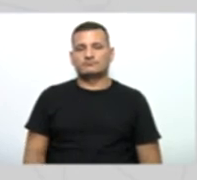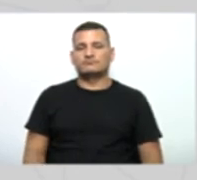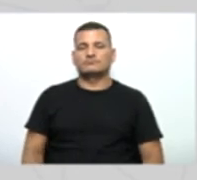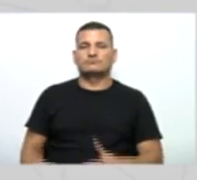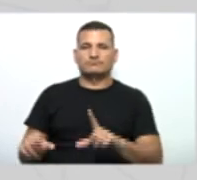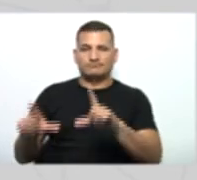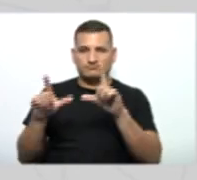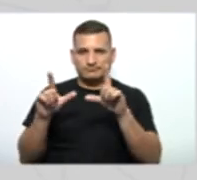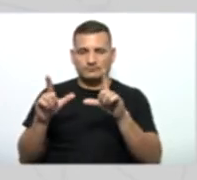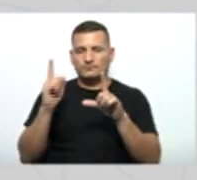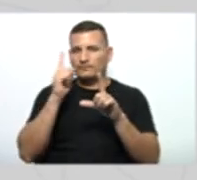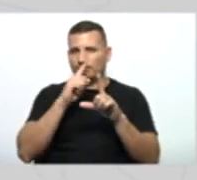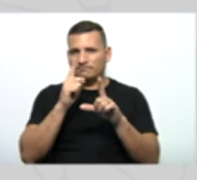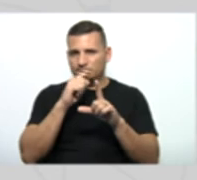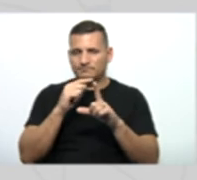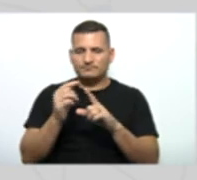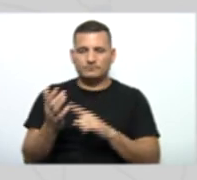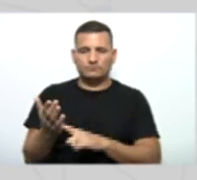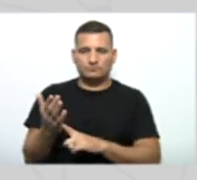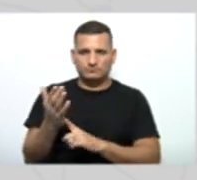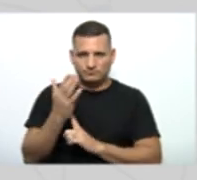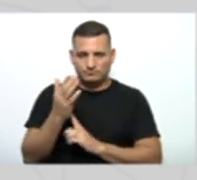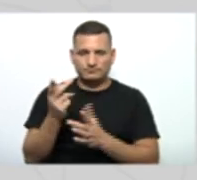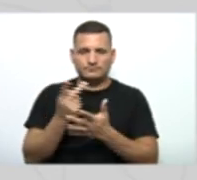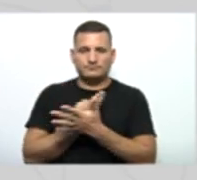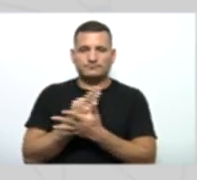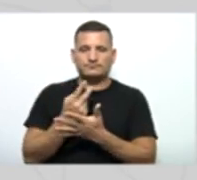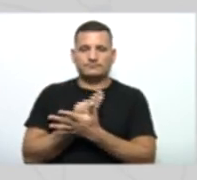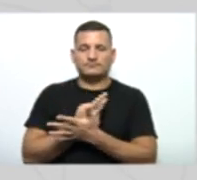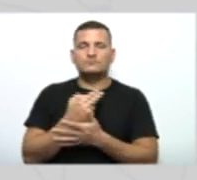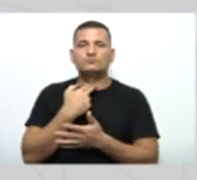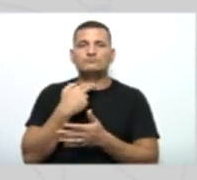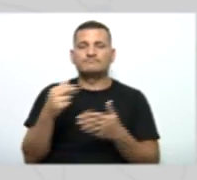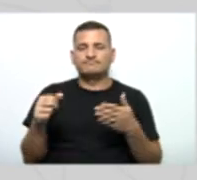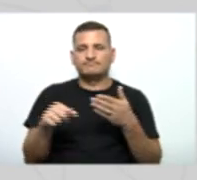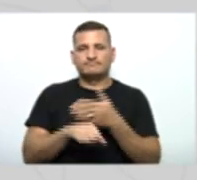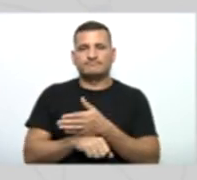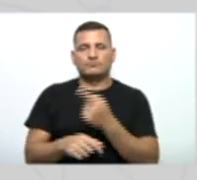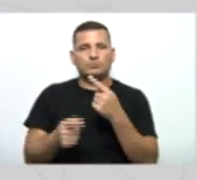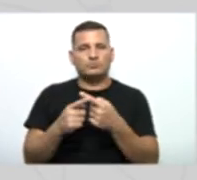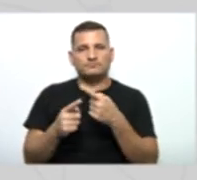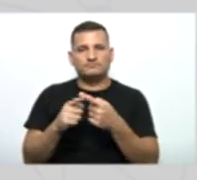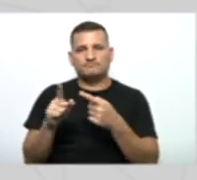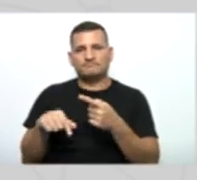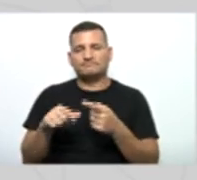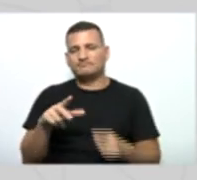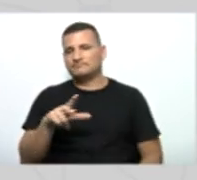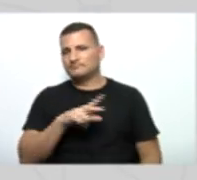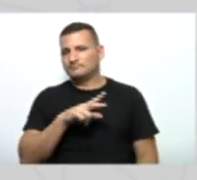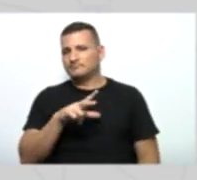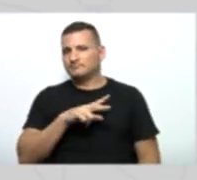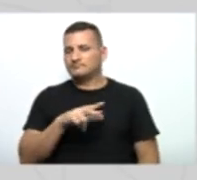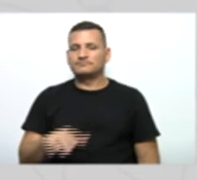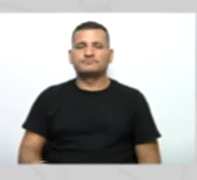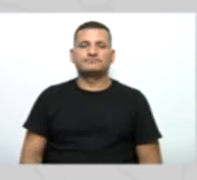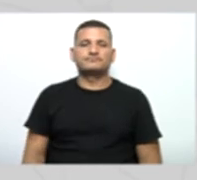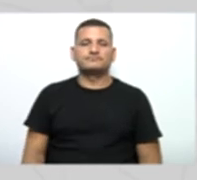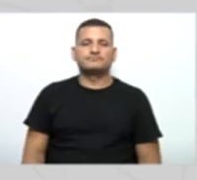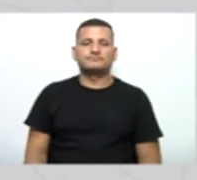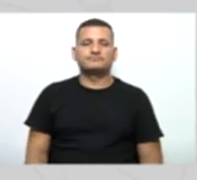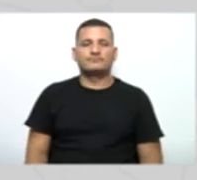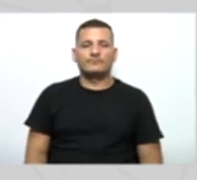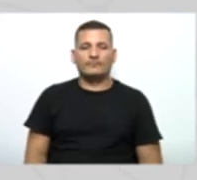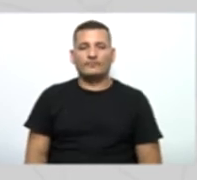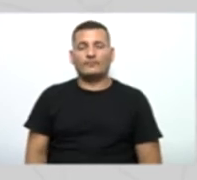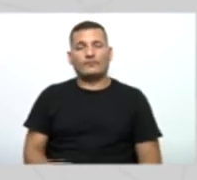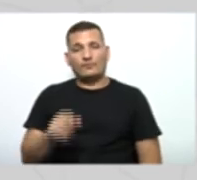tela falando que você não pode realizar esse acesso justamente por se tratar de um atributo do tipo privado. Então,